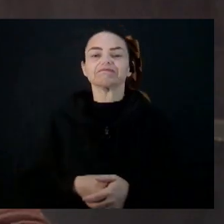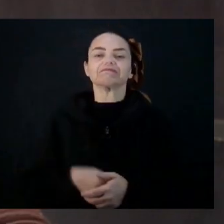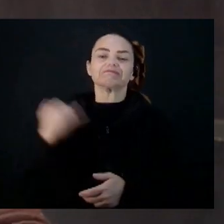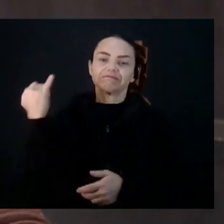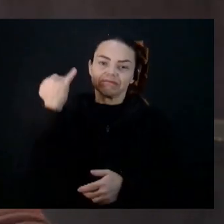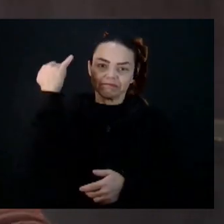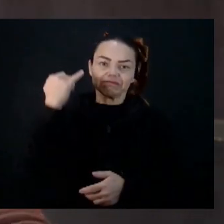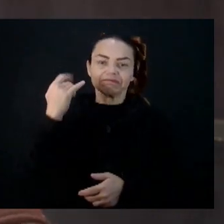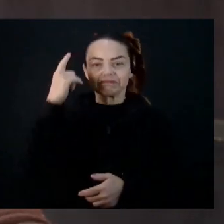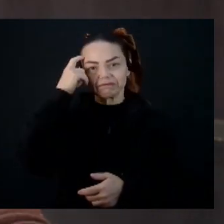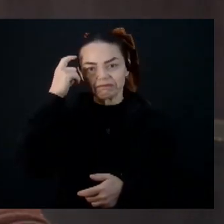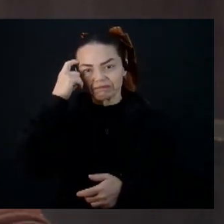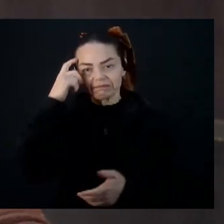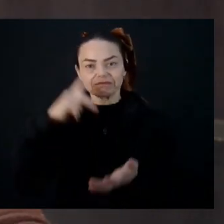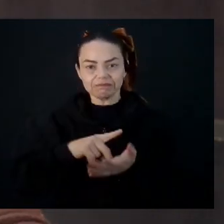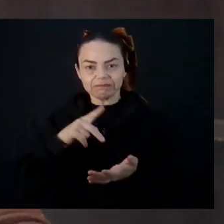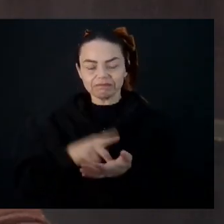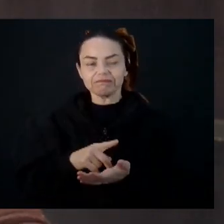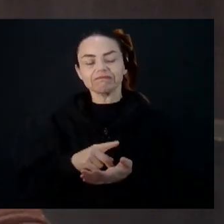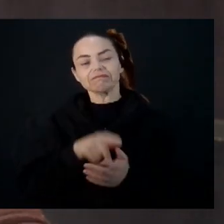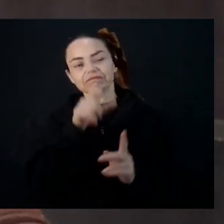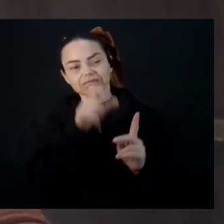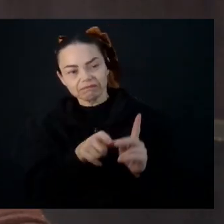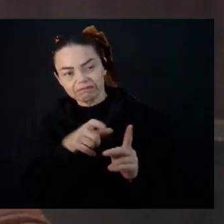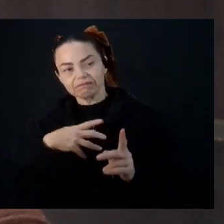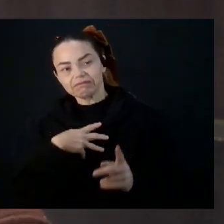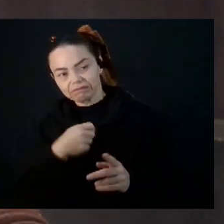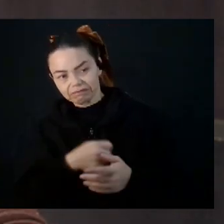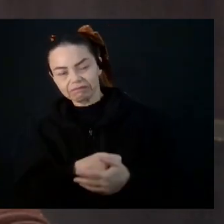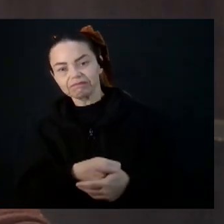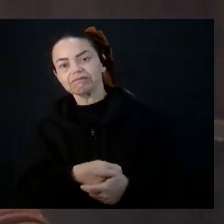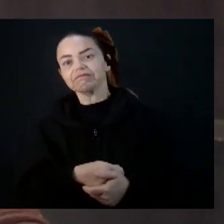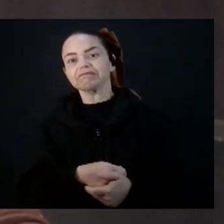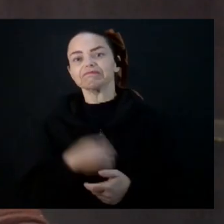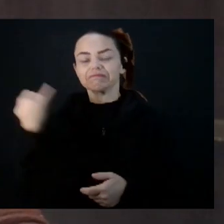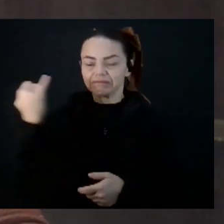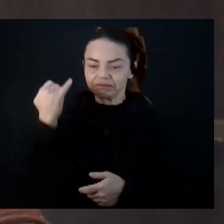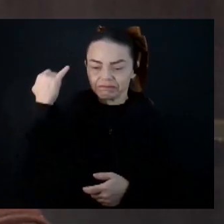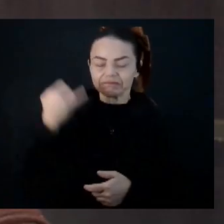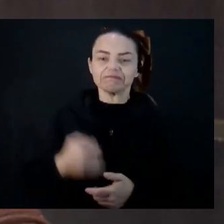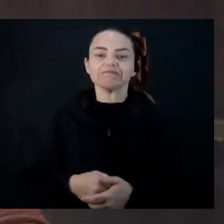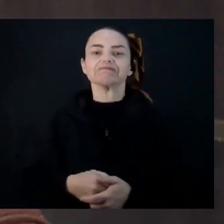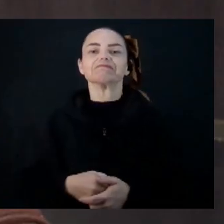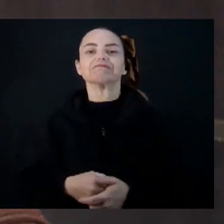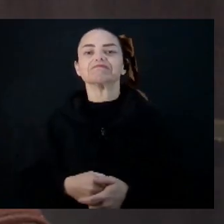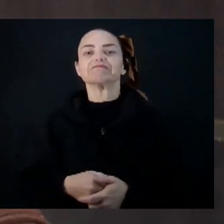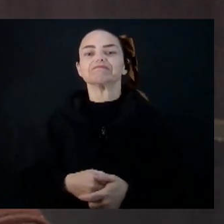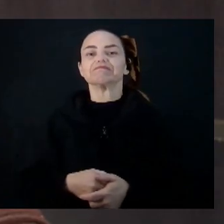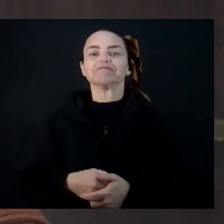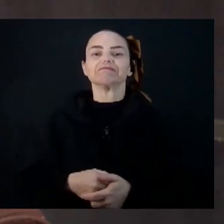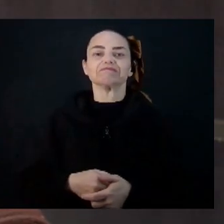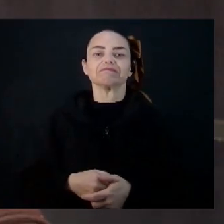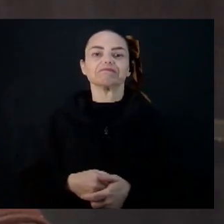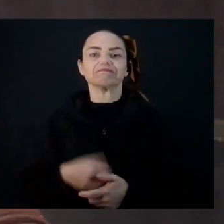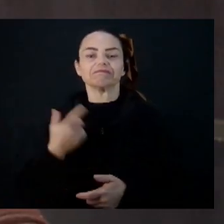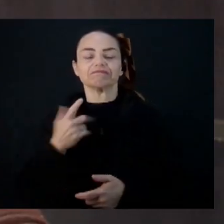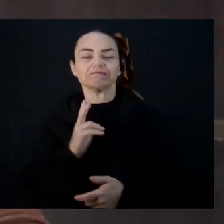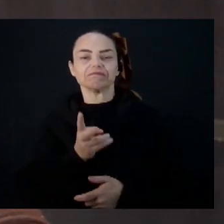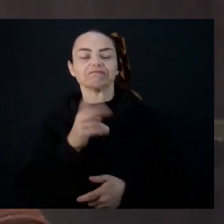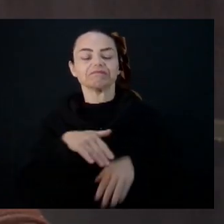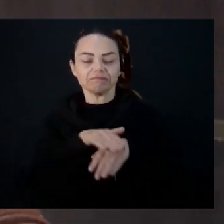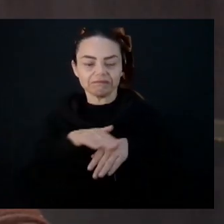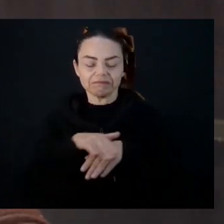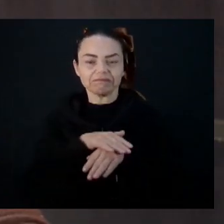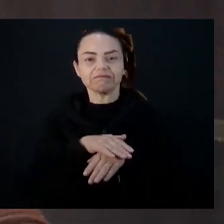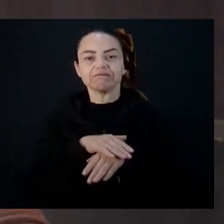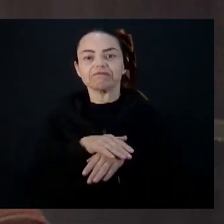pensar realmente no indivíduo, né? Acho que essa é uma parte importante, mas acho que além disso, é sempre conversar com outros